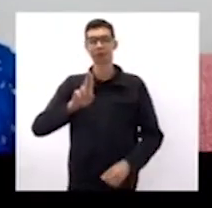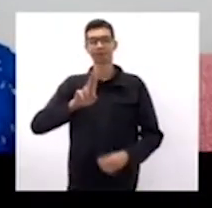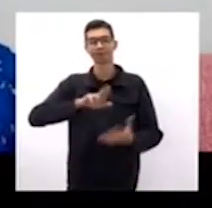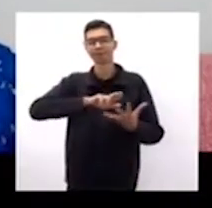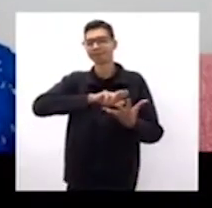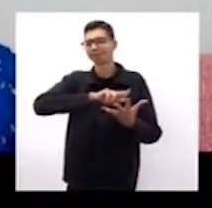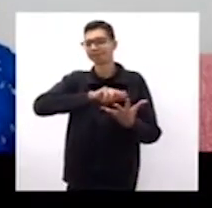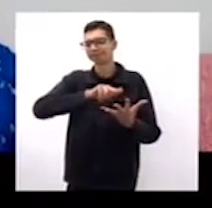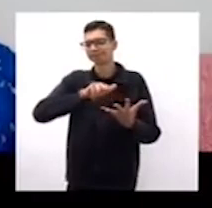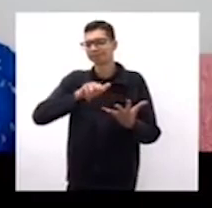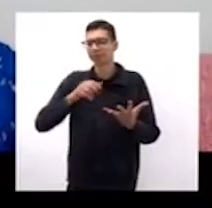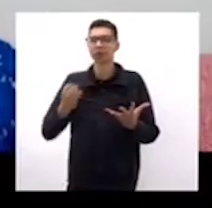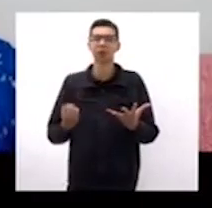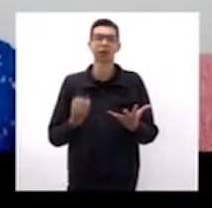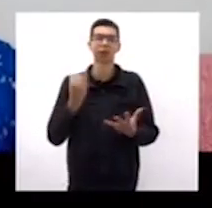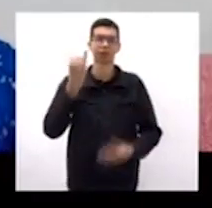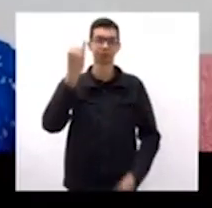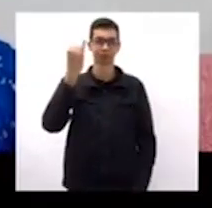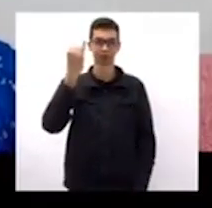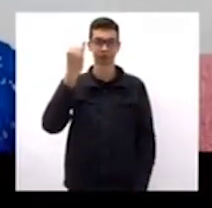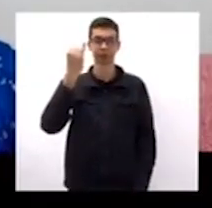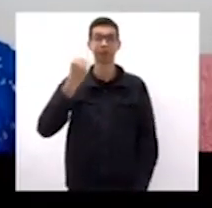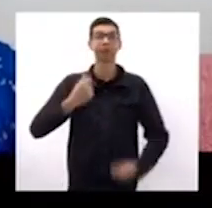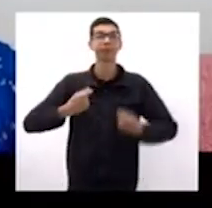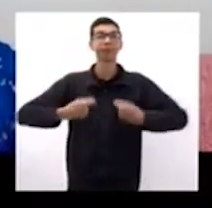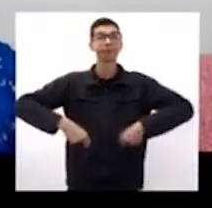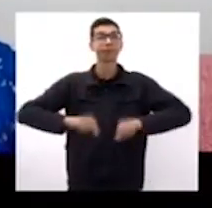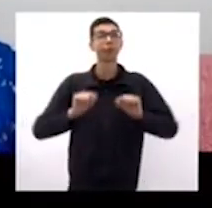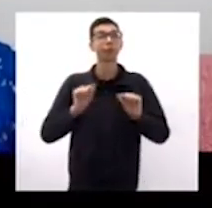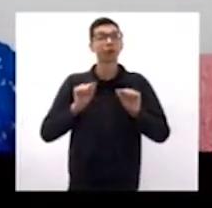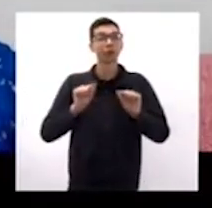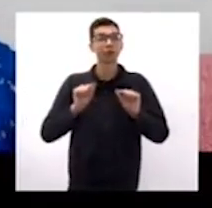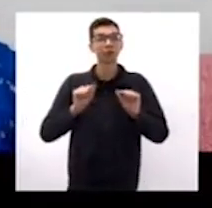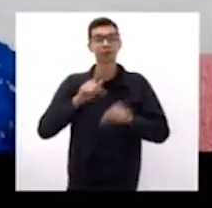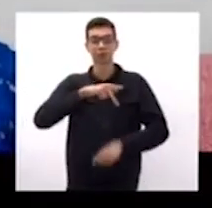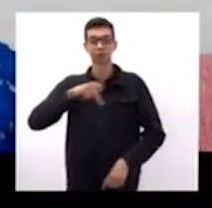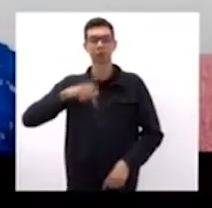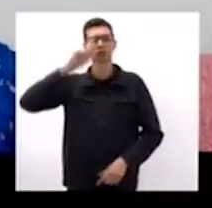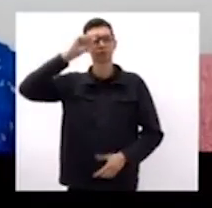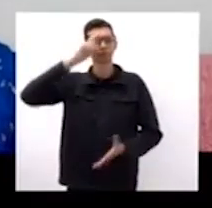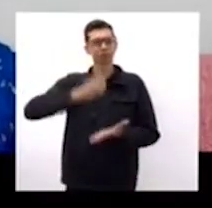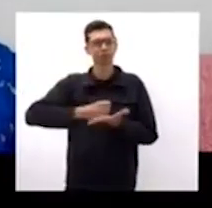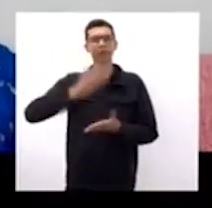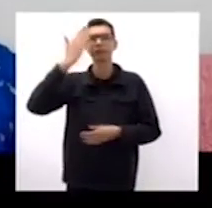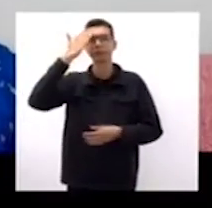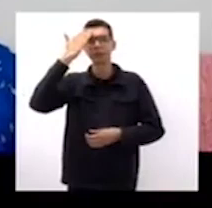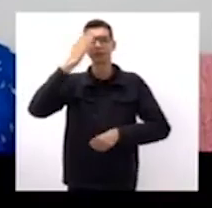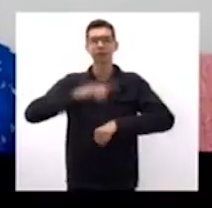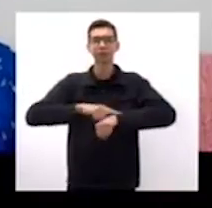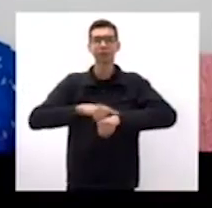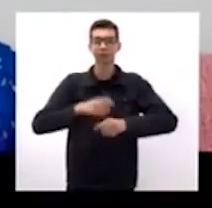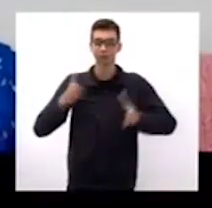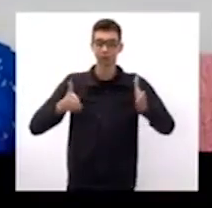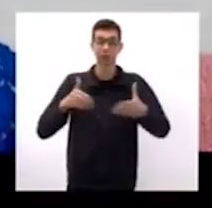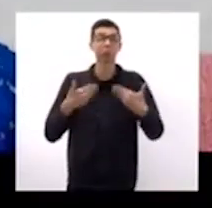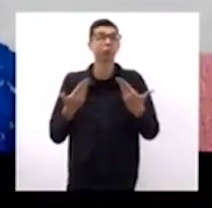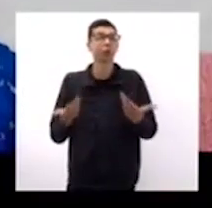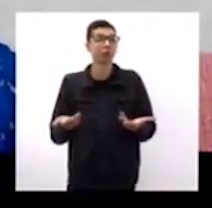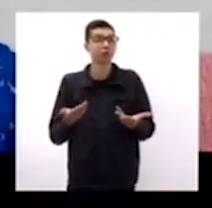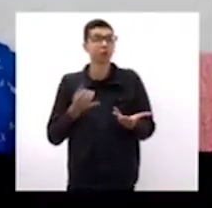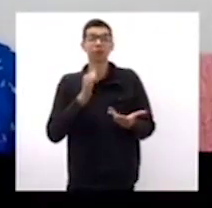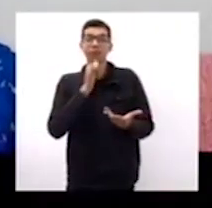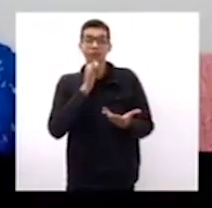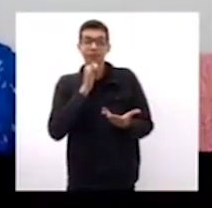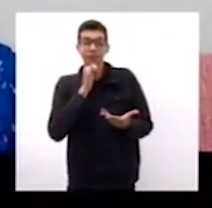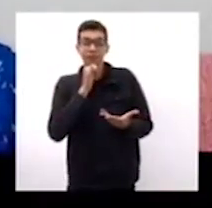é importantíssima. É preciso que o professor defina qual será o tempo utilizado, por exemplo, na